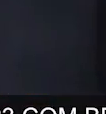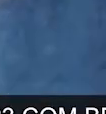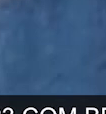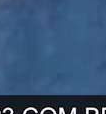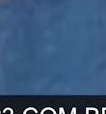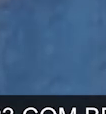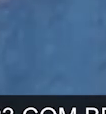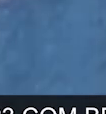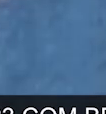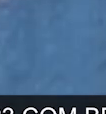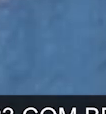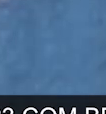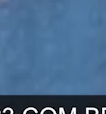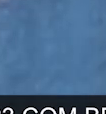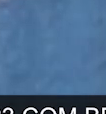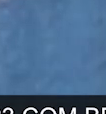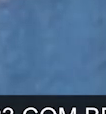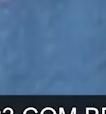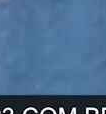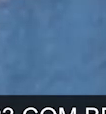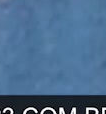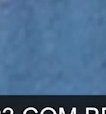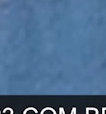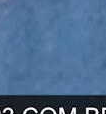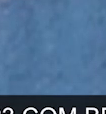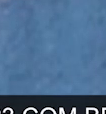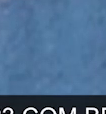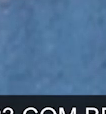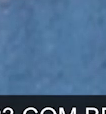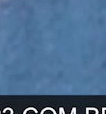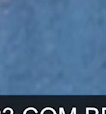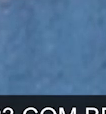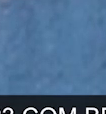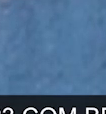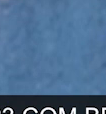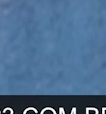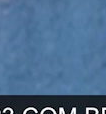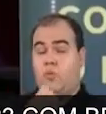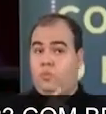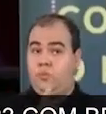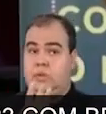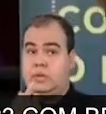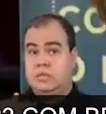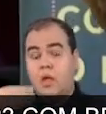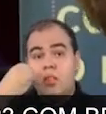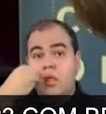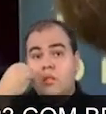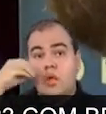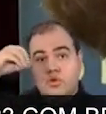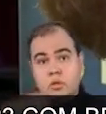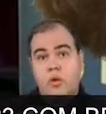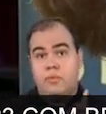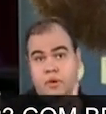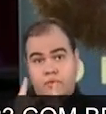Nós começamos agora um serviço inédito, que é o Tridígito, então é ligar para o 137, para tentar agendar uma entrevista. É